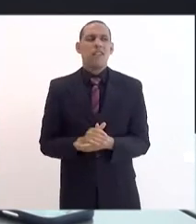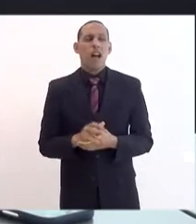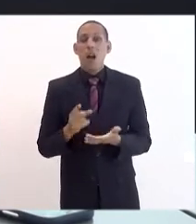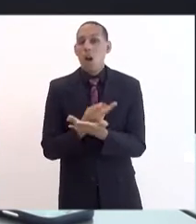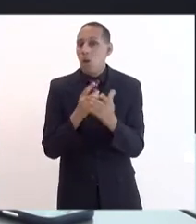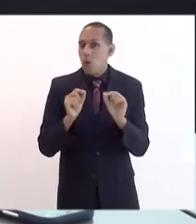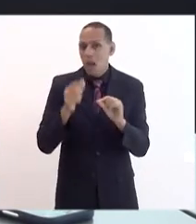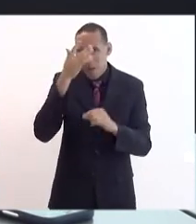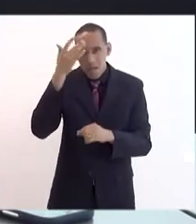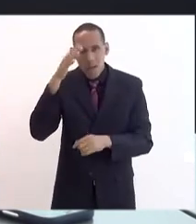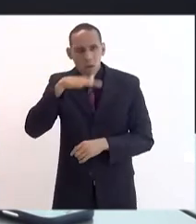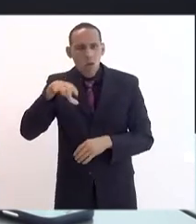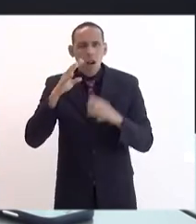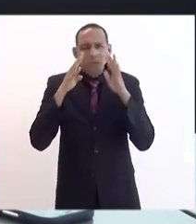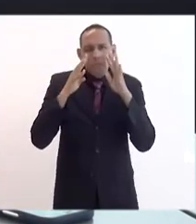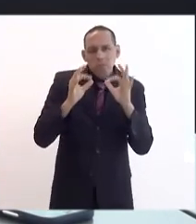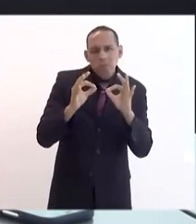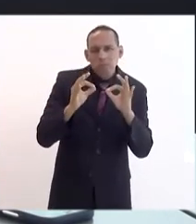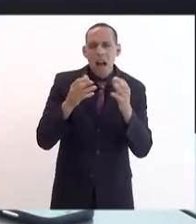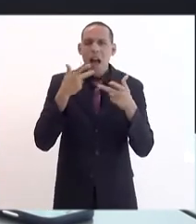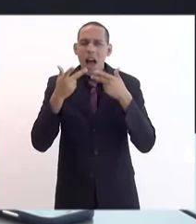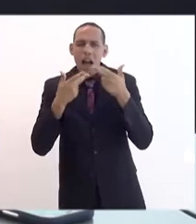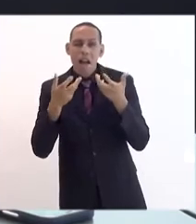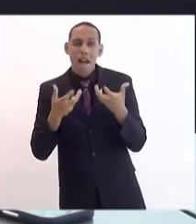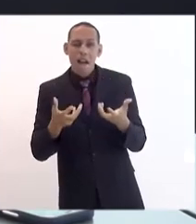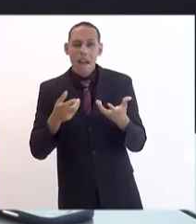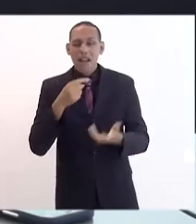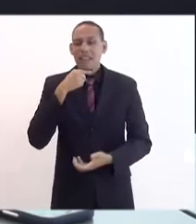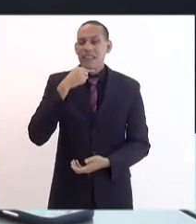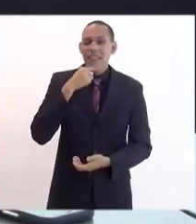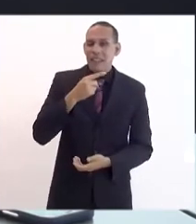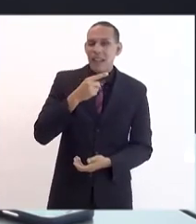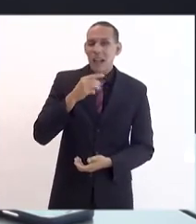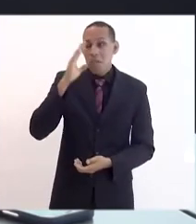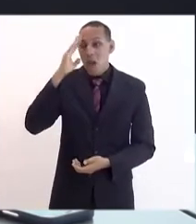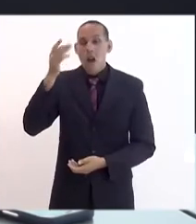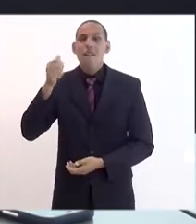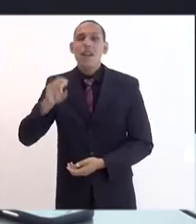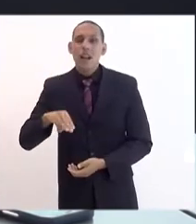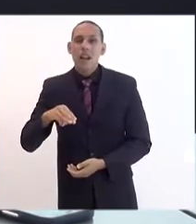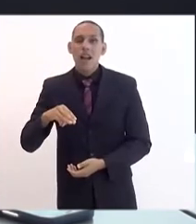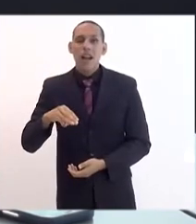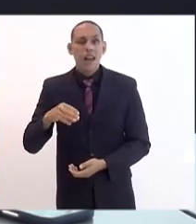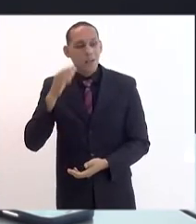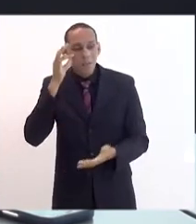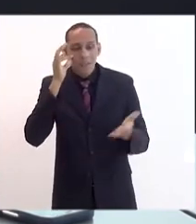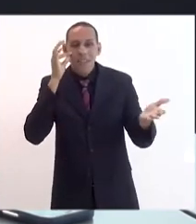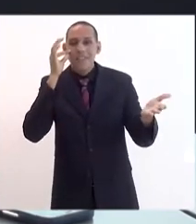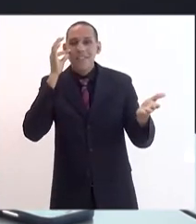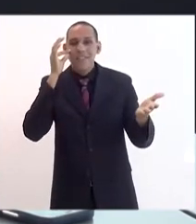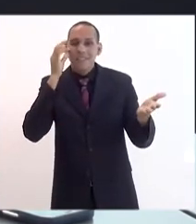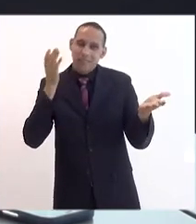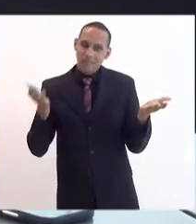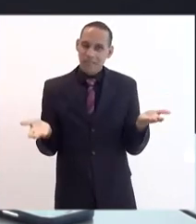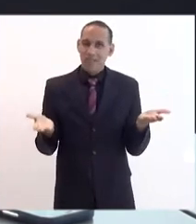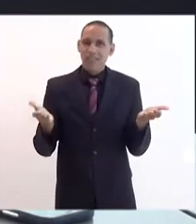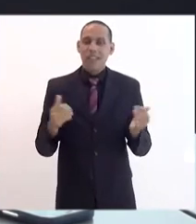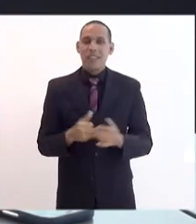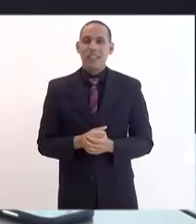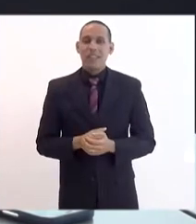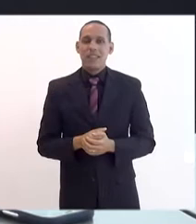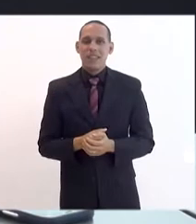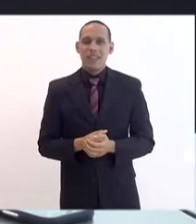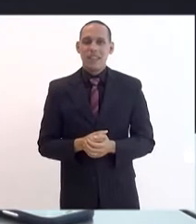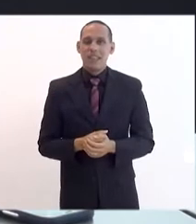que estão assistindo, querem falar, não conseguem. Você vai dar sempre prioridade para quem está mais presencialmente, etc. Eu acho